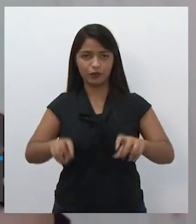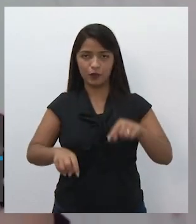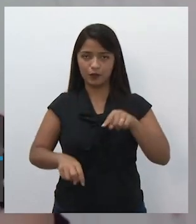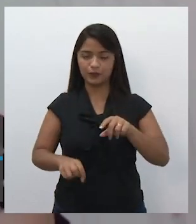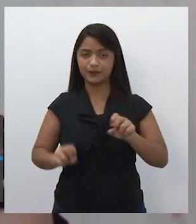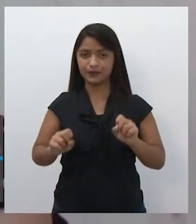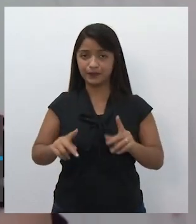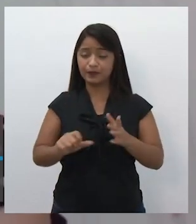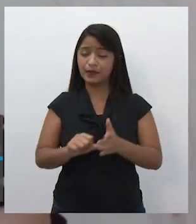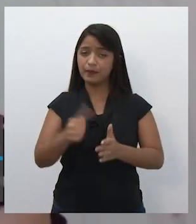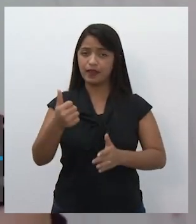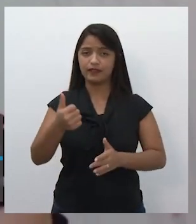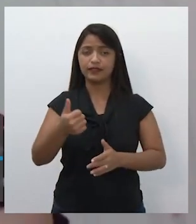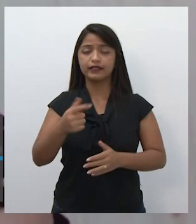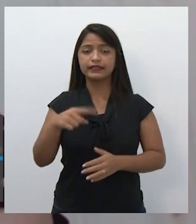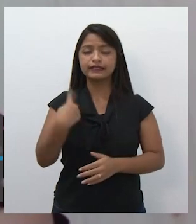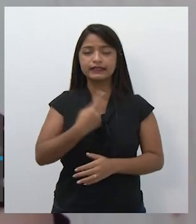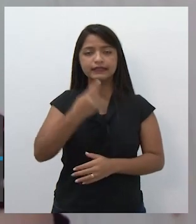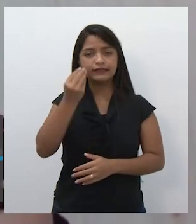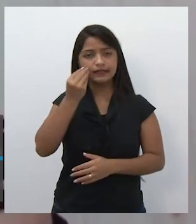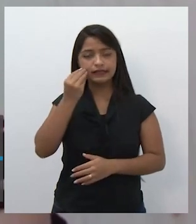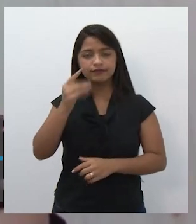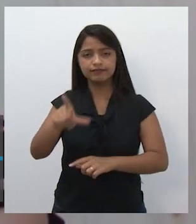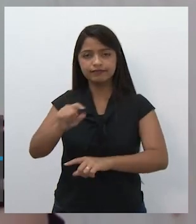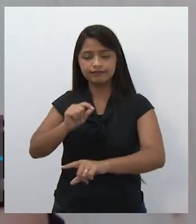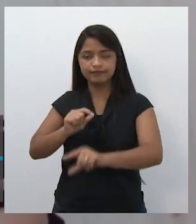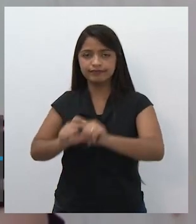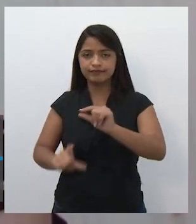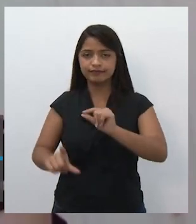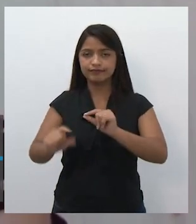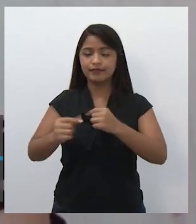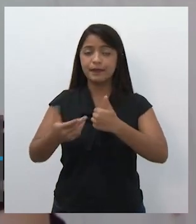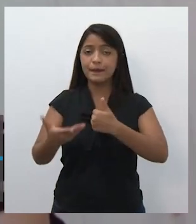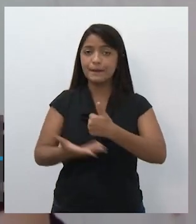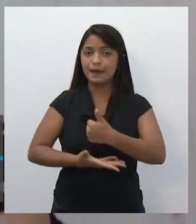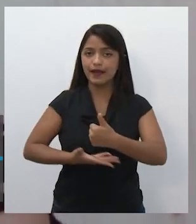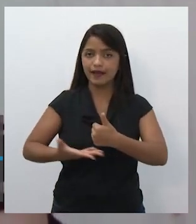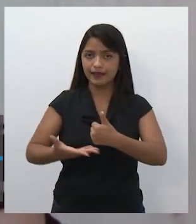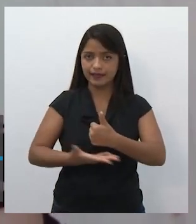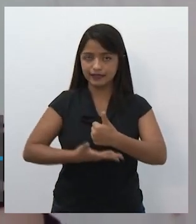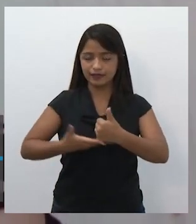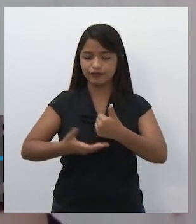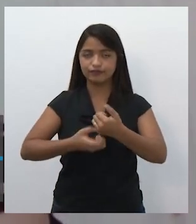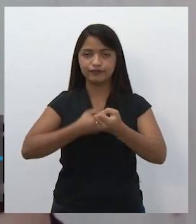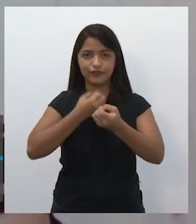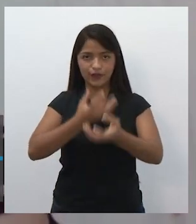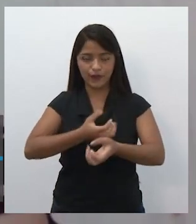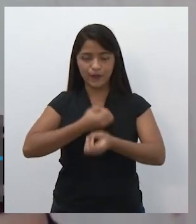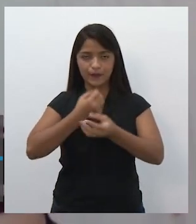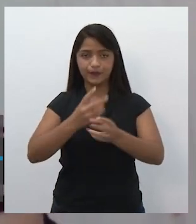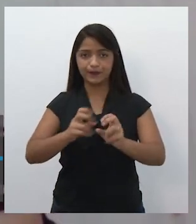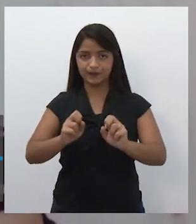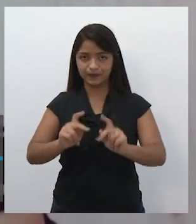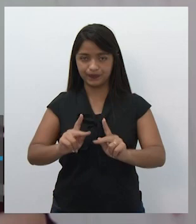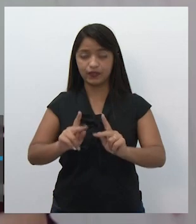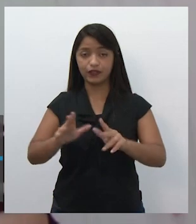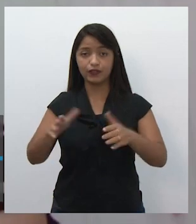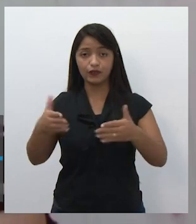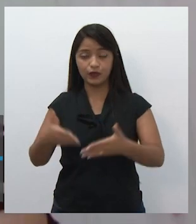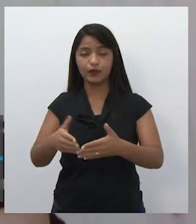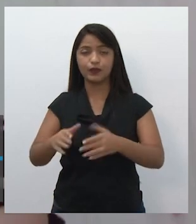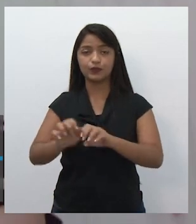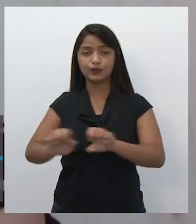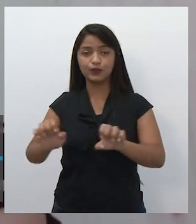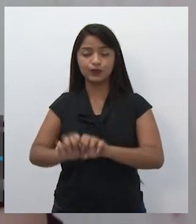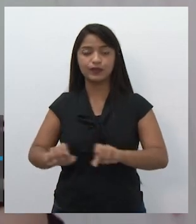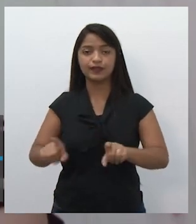procuramos passar algumas informações muito básicas, muito gerais da estrutura, muito gerais também da introdução do currículo,